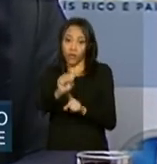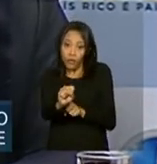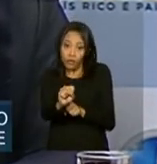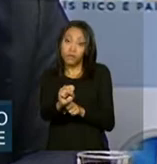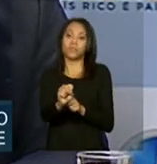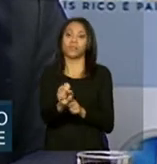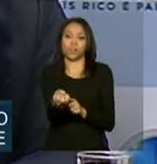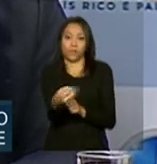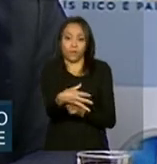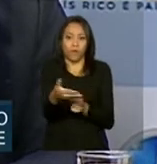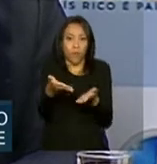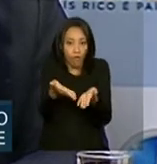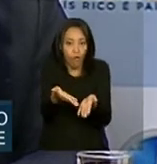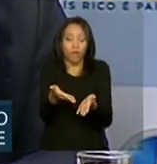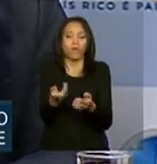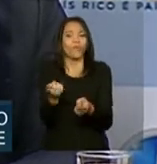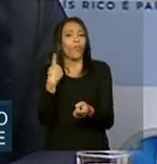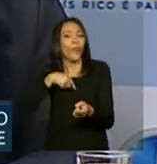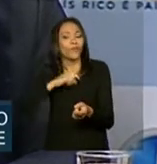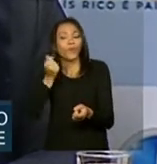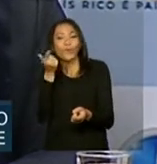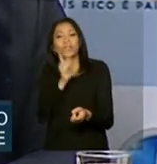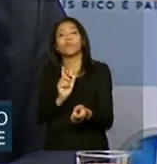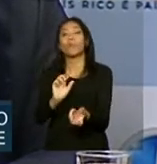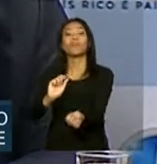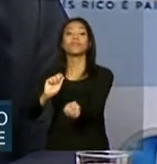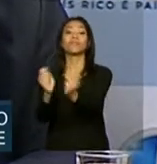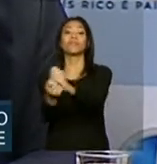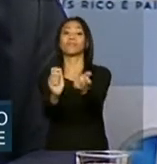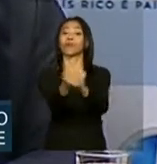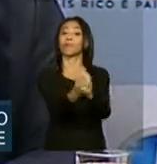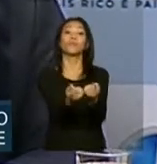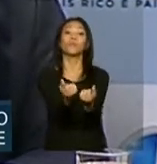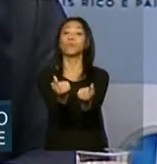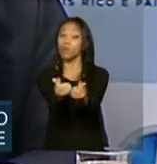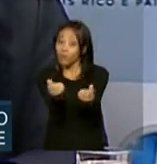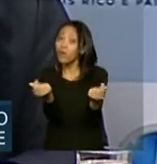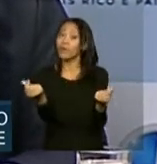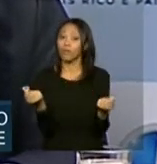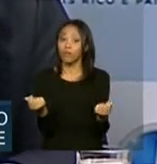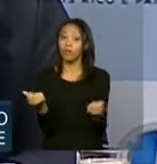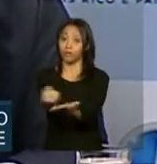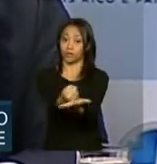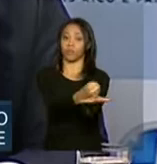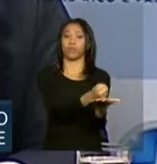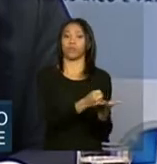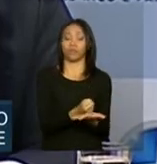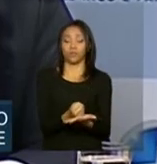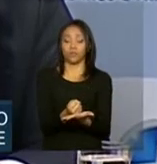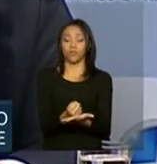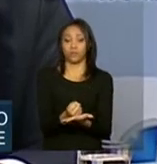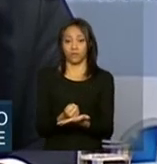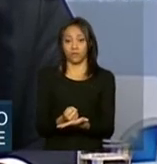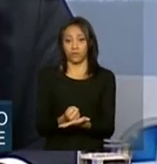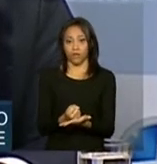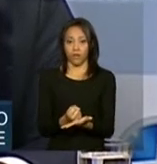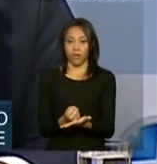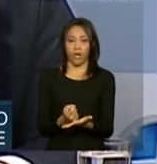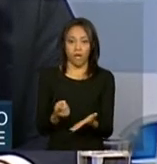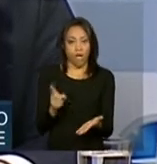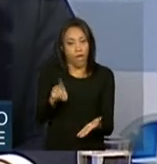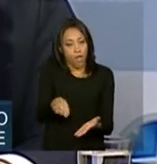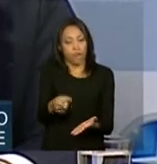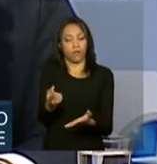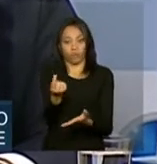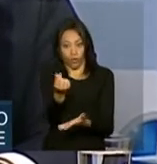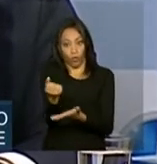ter uma readequação dessa questão dos preços, inclusive dos medicamentos. A tendência é de